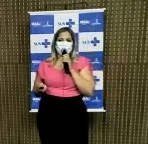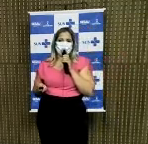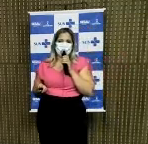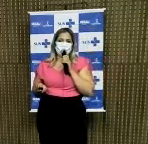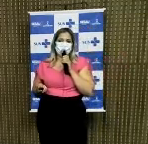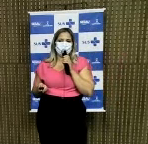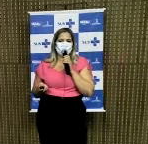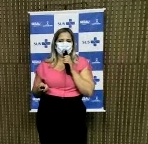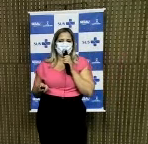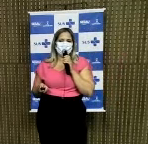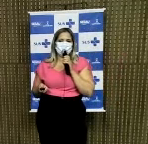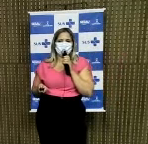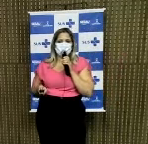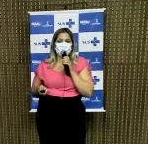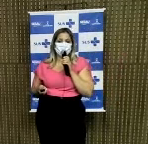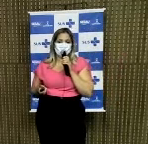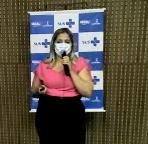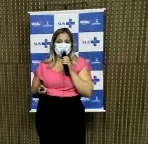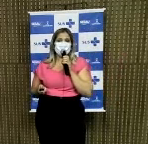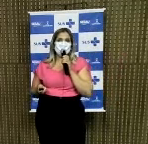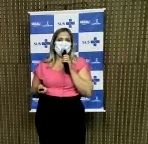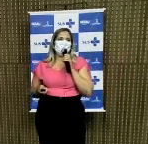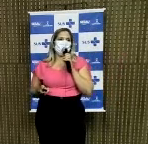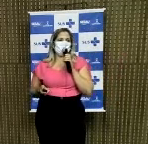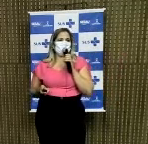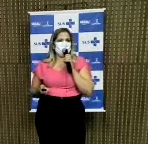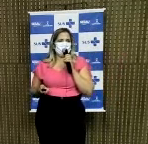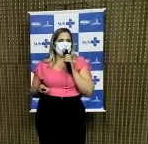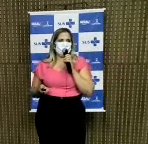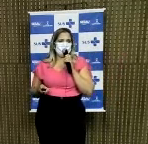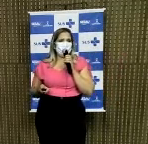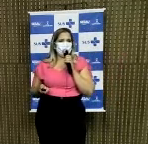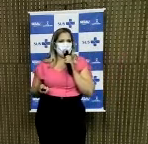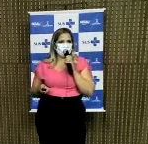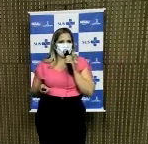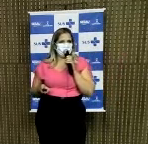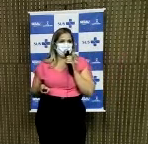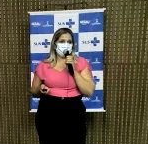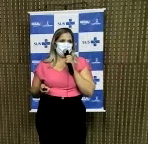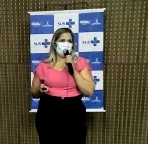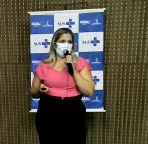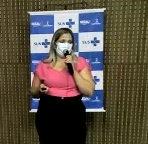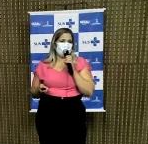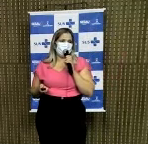seria um parâmetro assim que a gente teria que considerar, né? Só que na unidade a gente já tem um grupo agora,